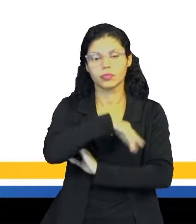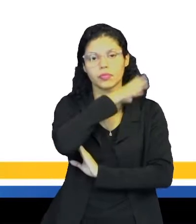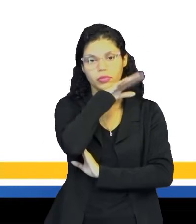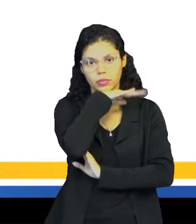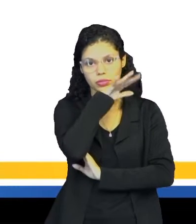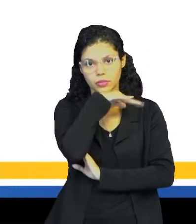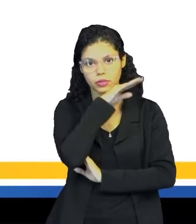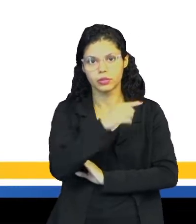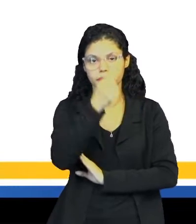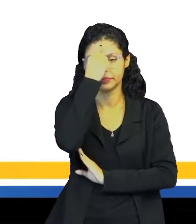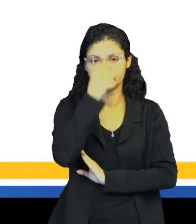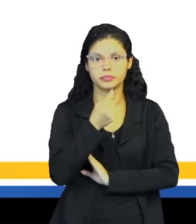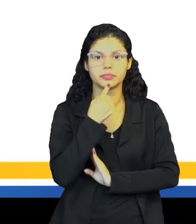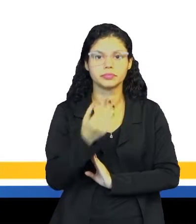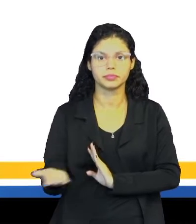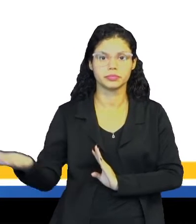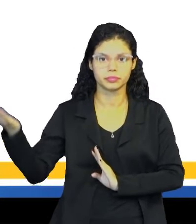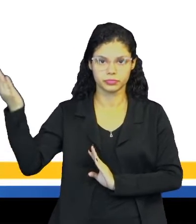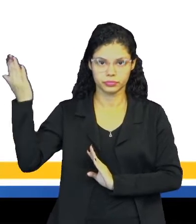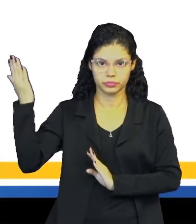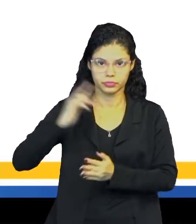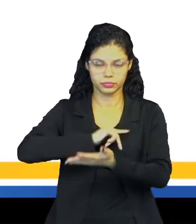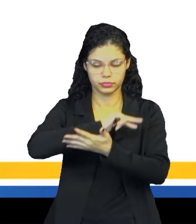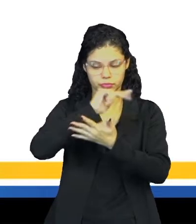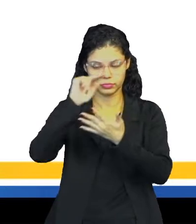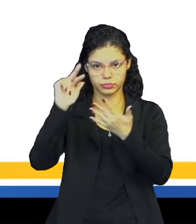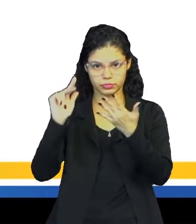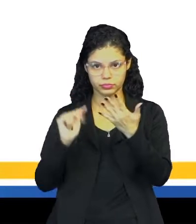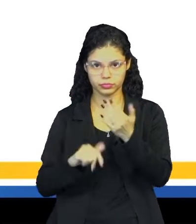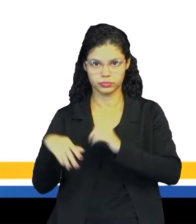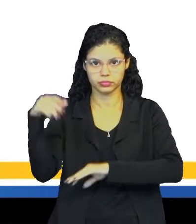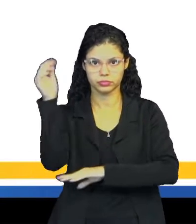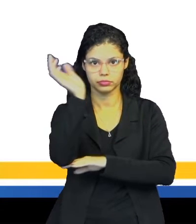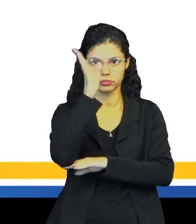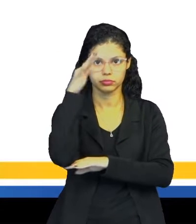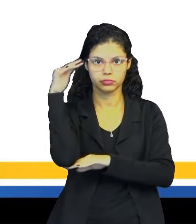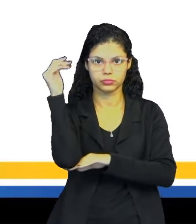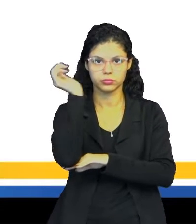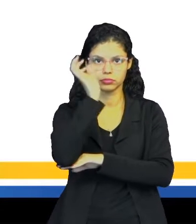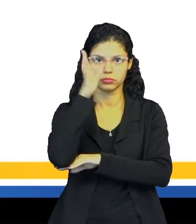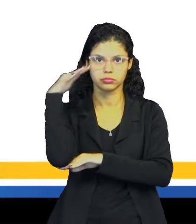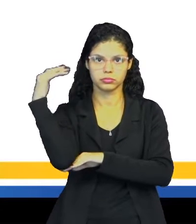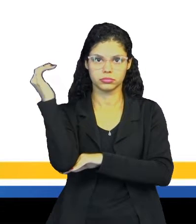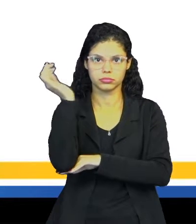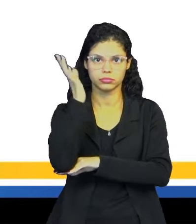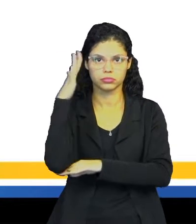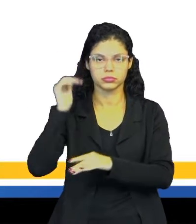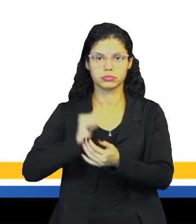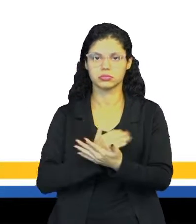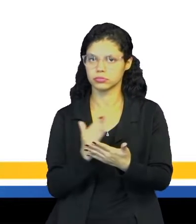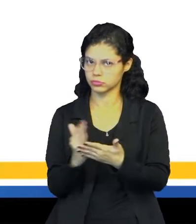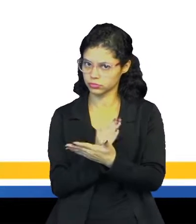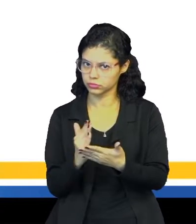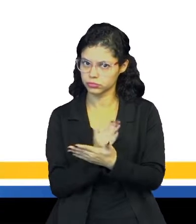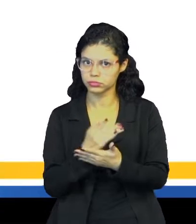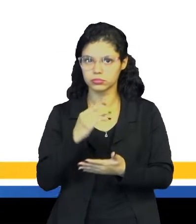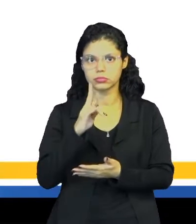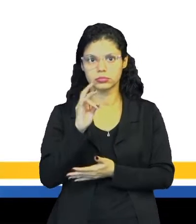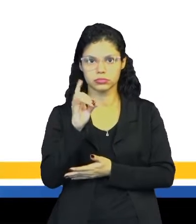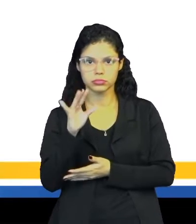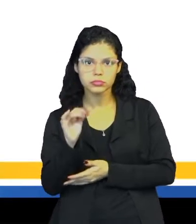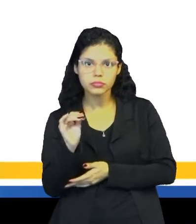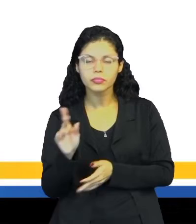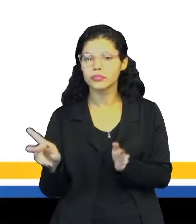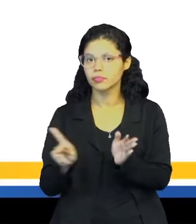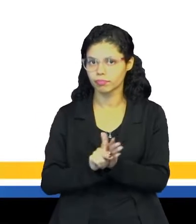animais. Na figura, nós temos a representação de diversos tipos de algas e alguns protozoários, sendo que alguns eles